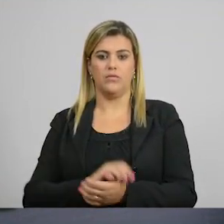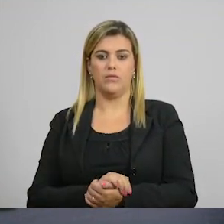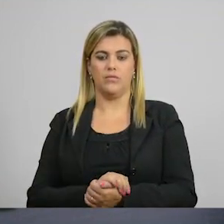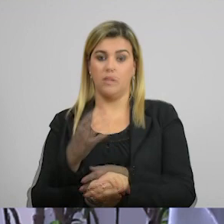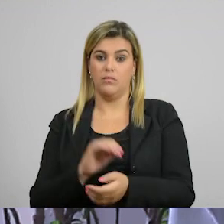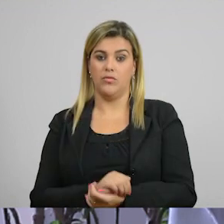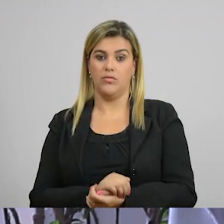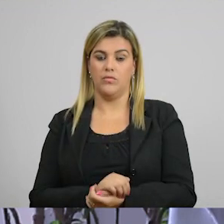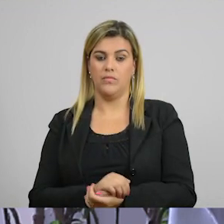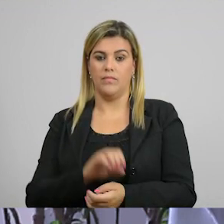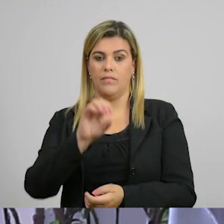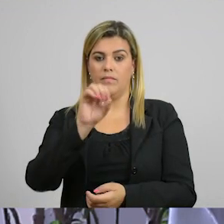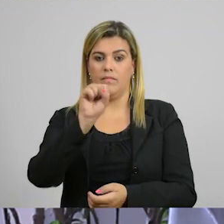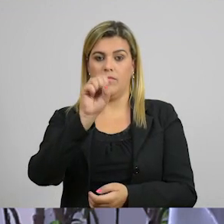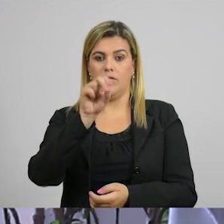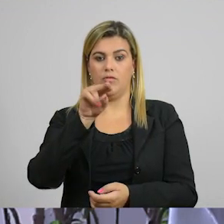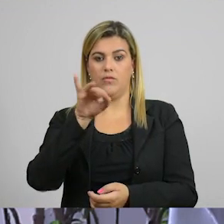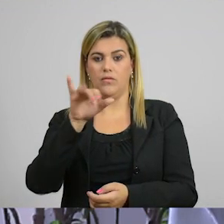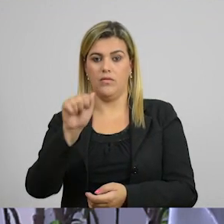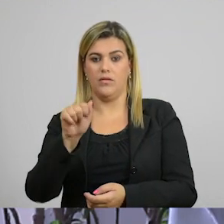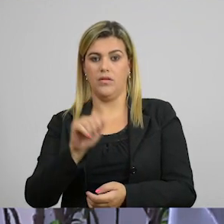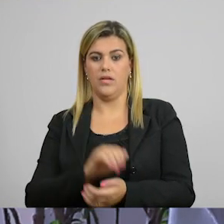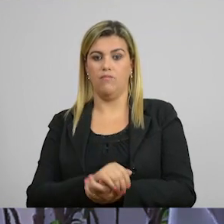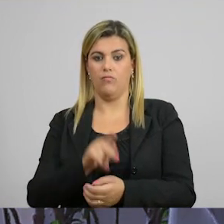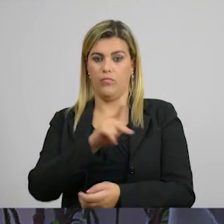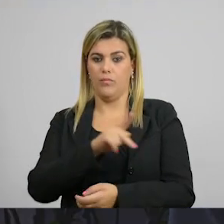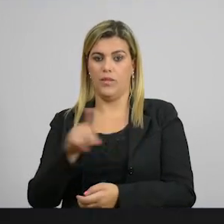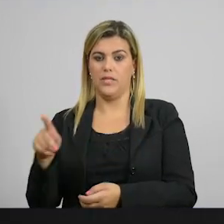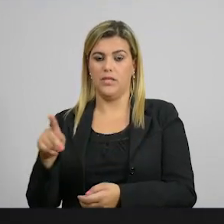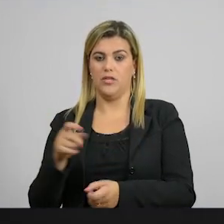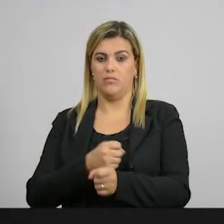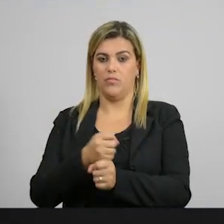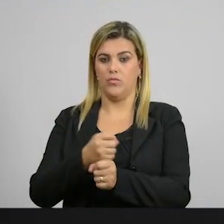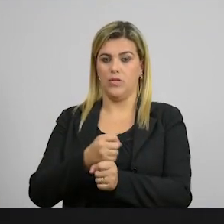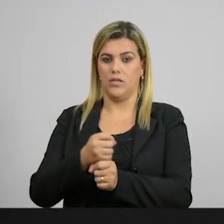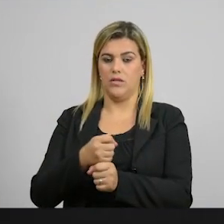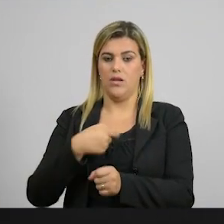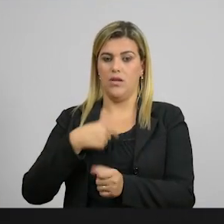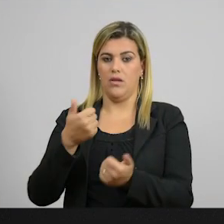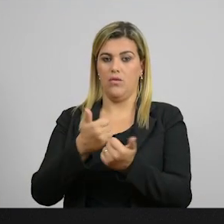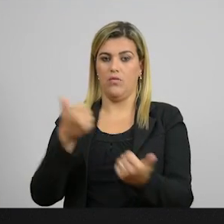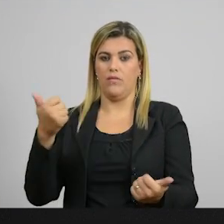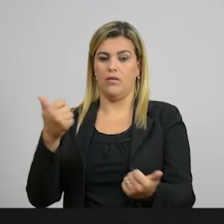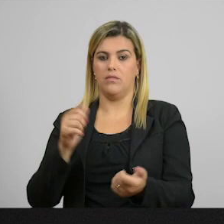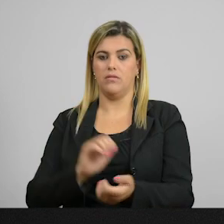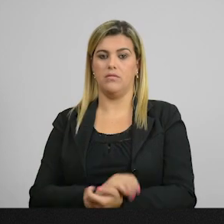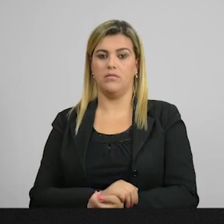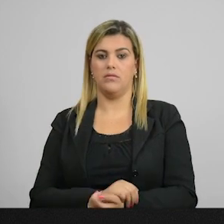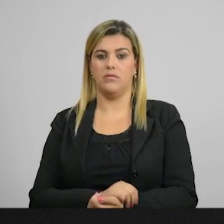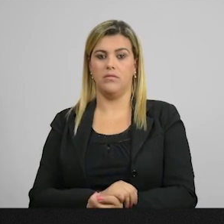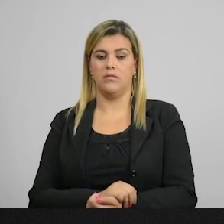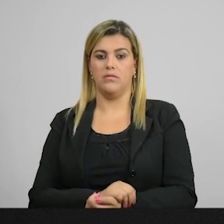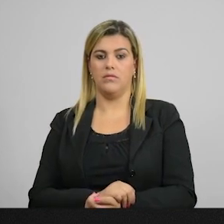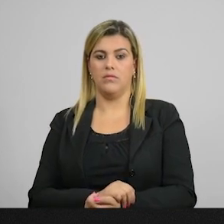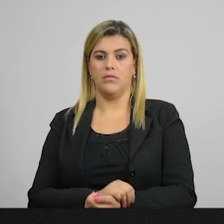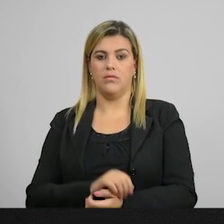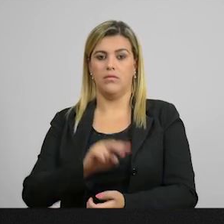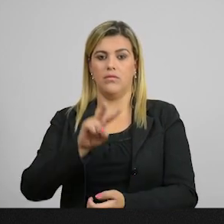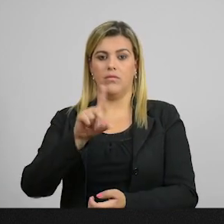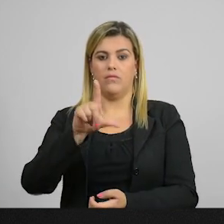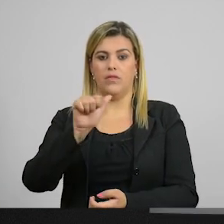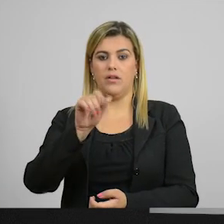diretoria. Ele criou, então nós fizemos, a Sônia foi presidente do conselho, eu